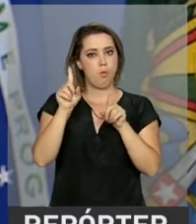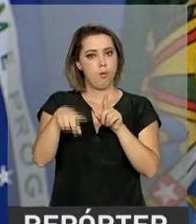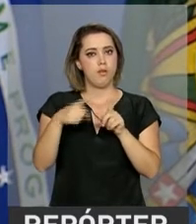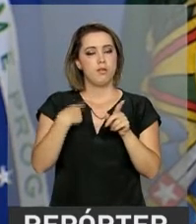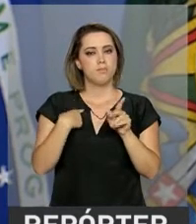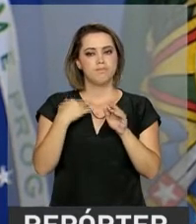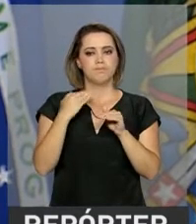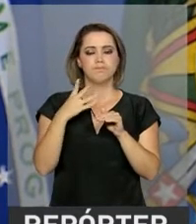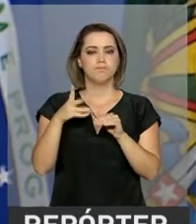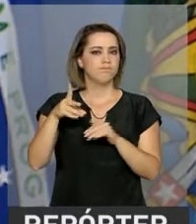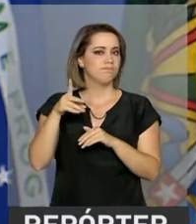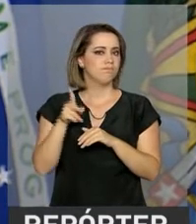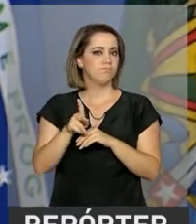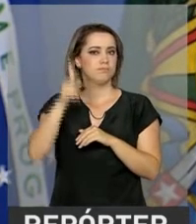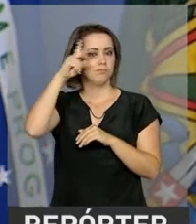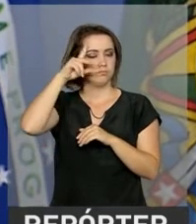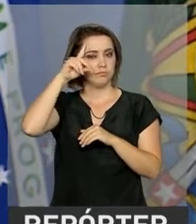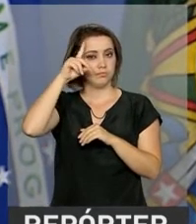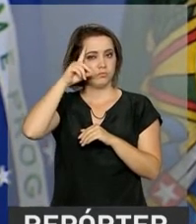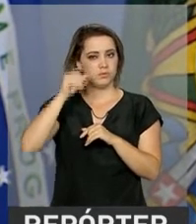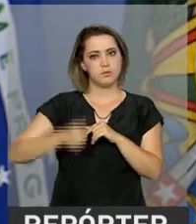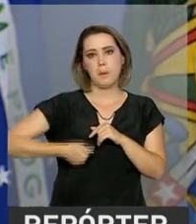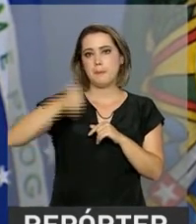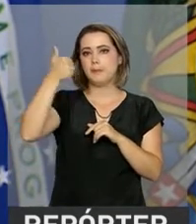dia mais claros, né?